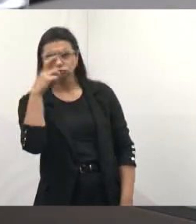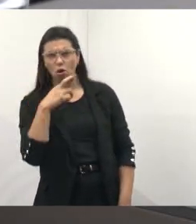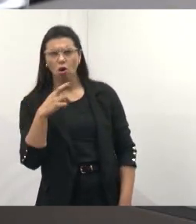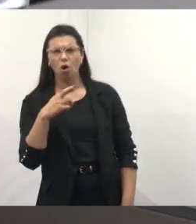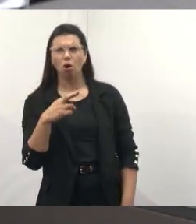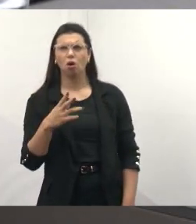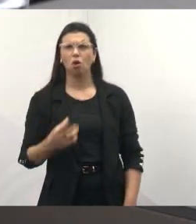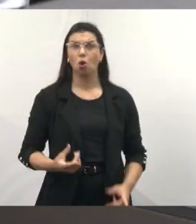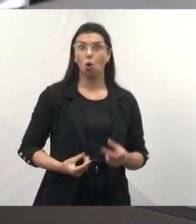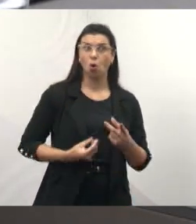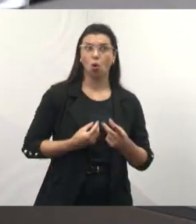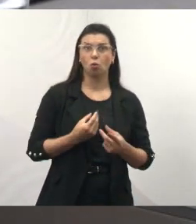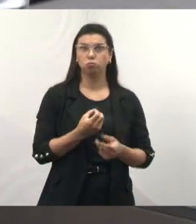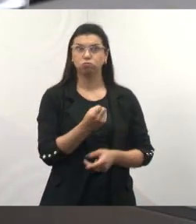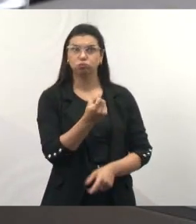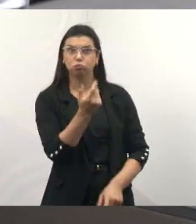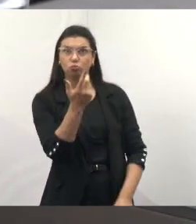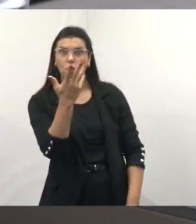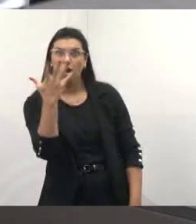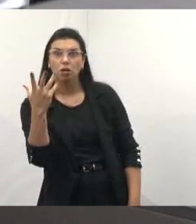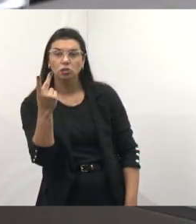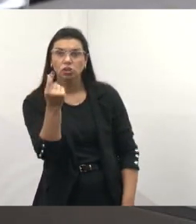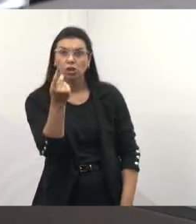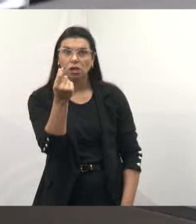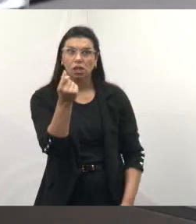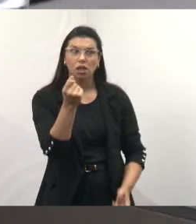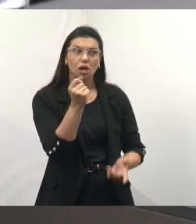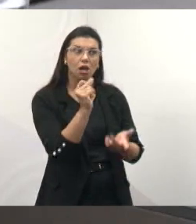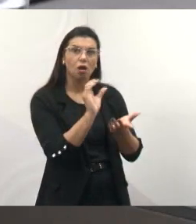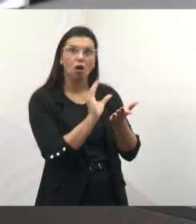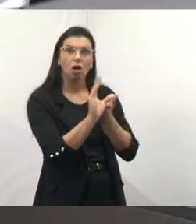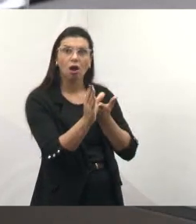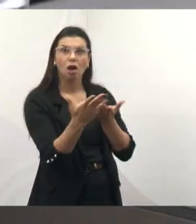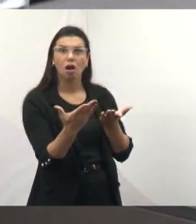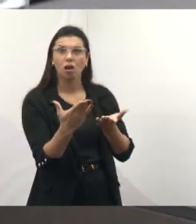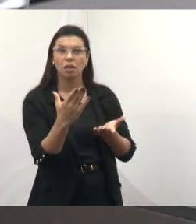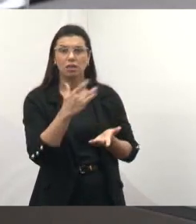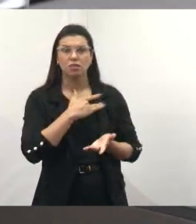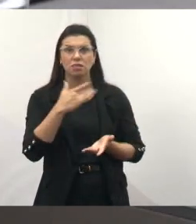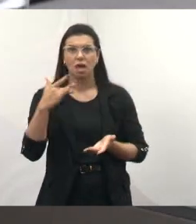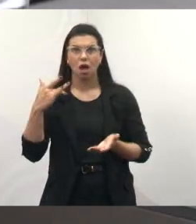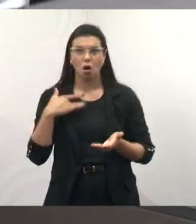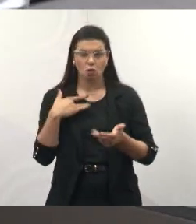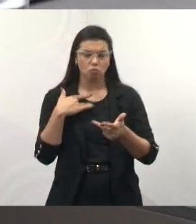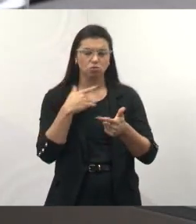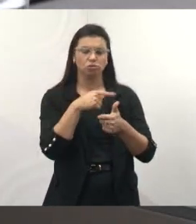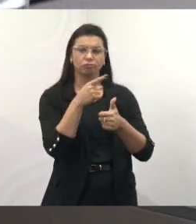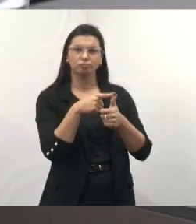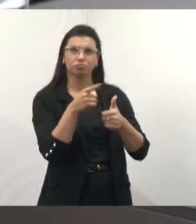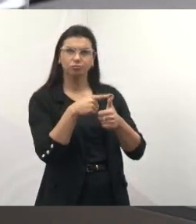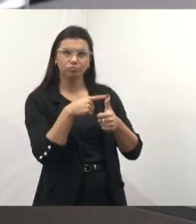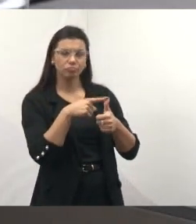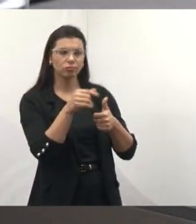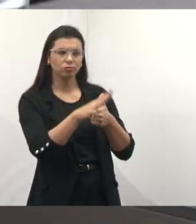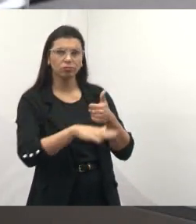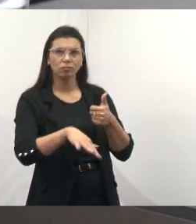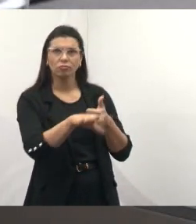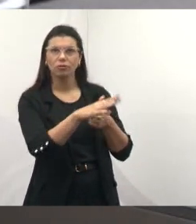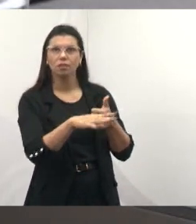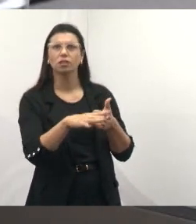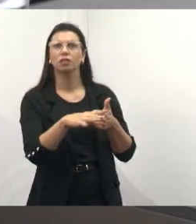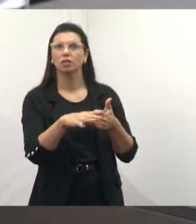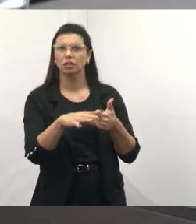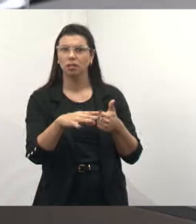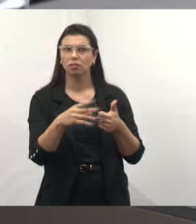o quanto foi investido em educação, saúde, infraestrutura, por exemplo, essas obras que nós